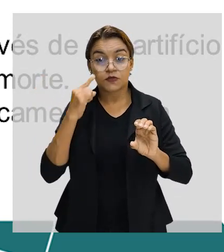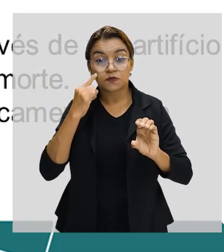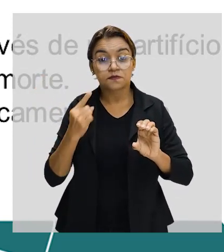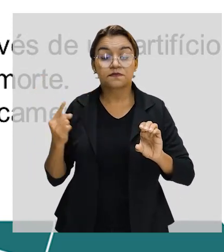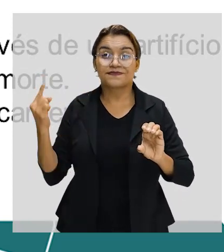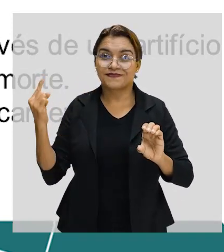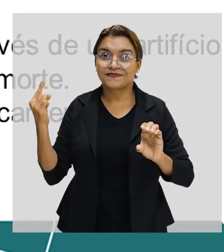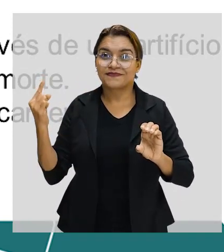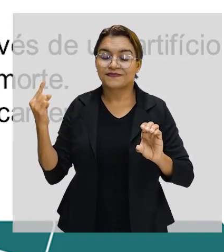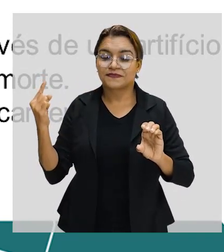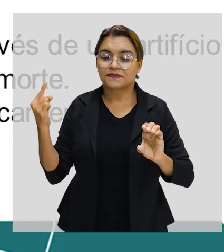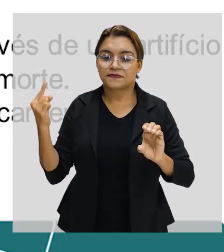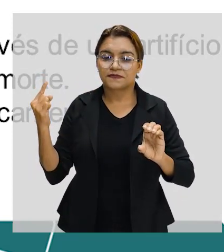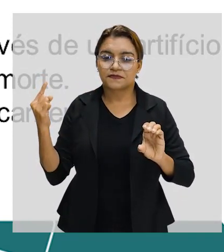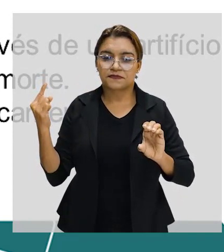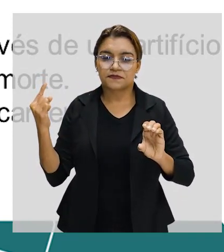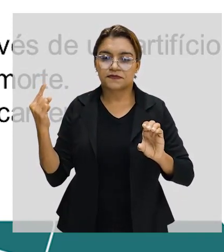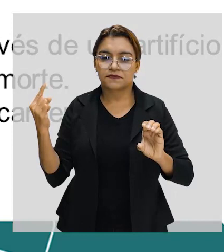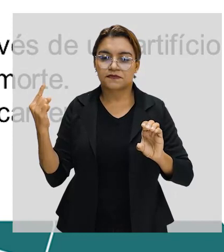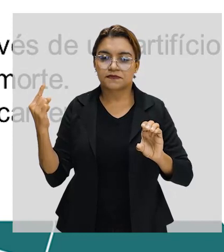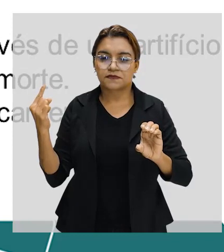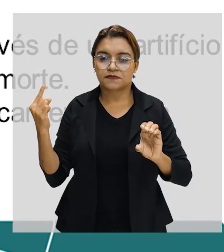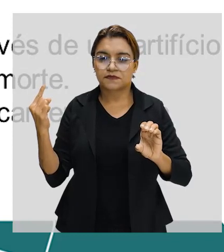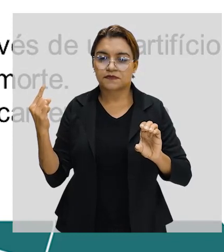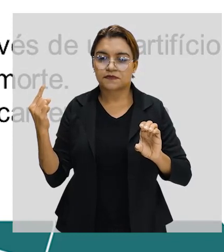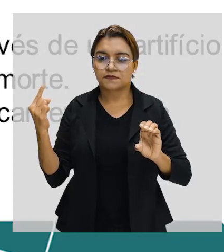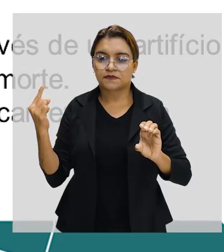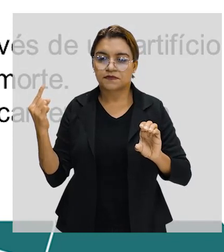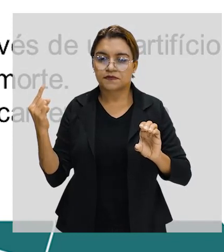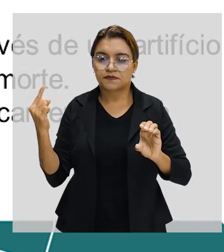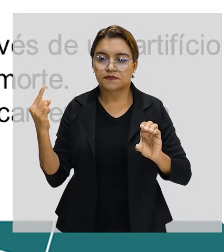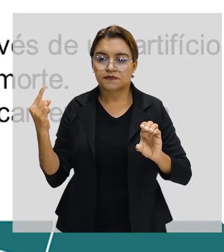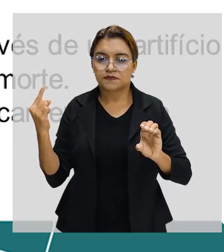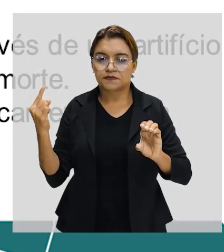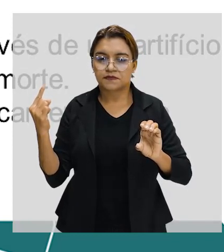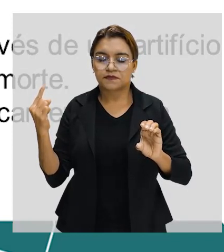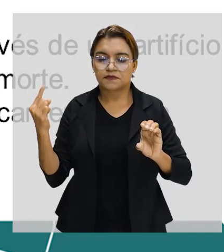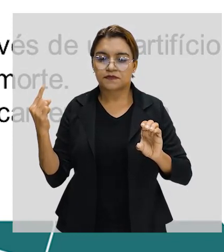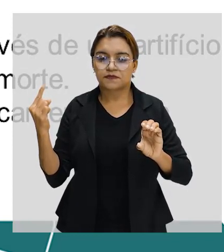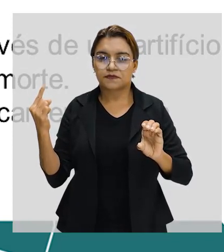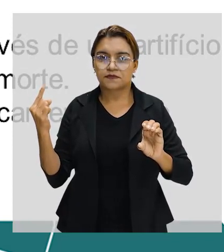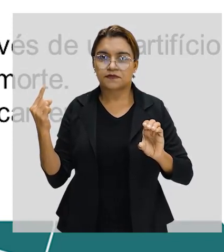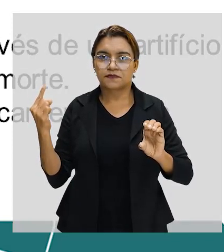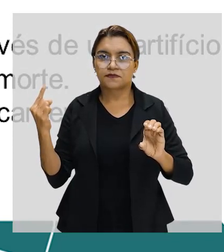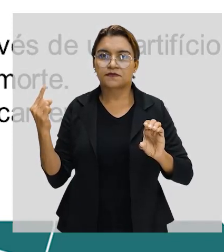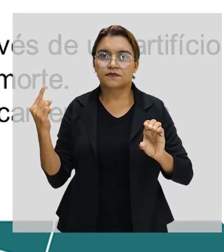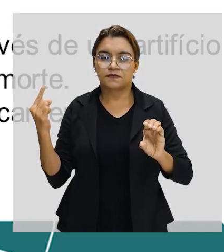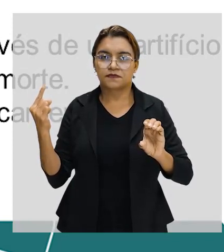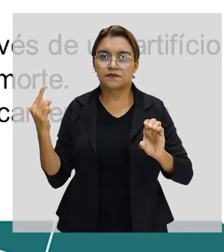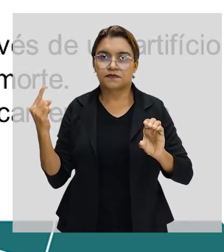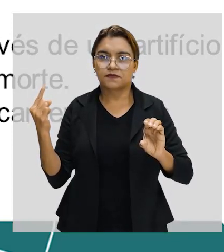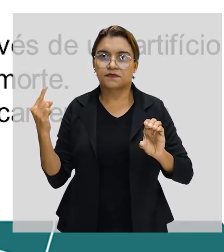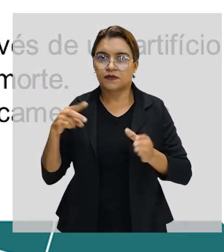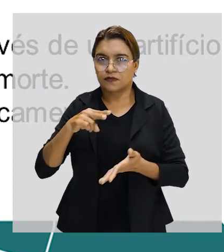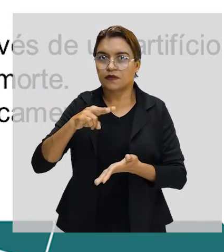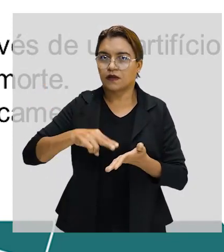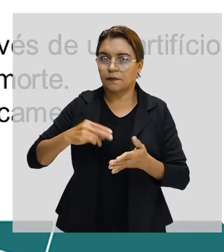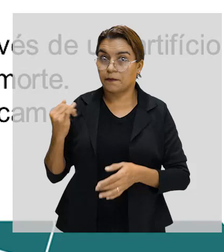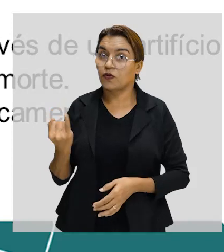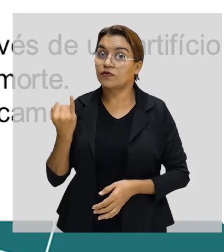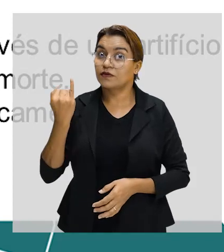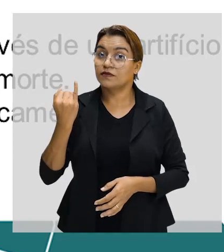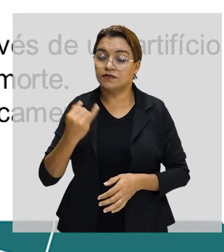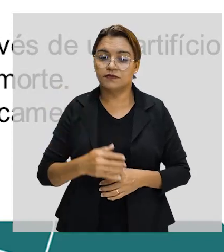C. O relato das aventuras de um nacionalista ingênuo e fanático que lidera um grupo de oposição no início